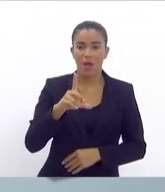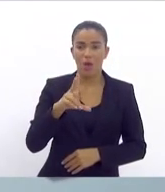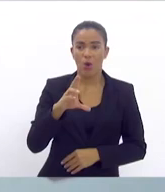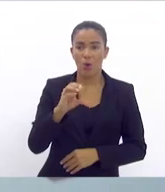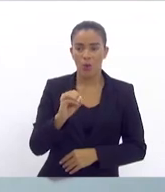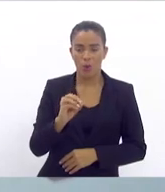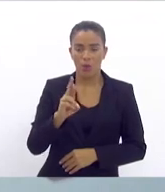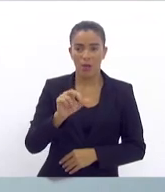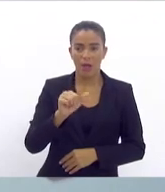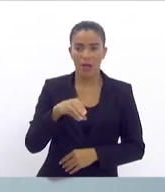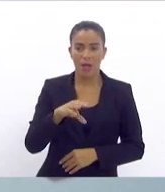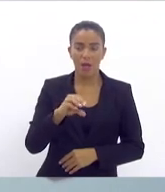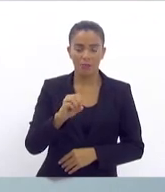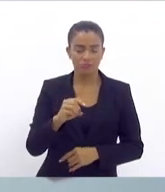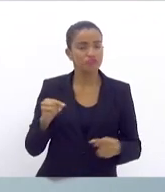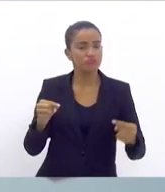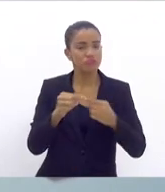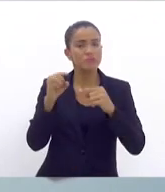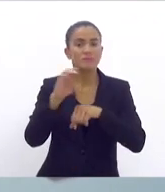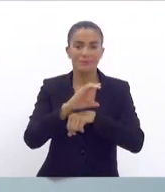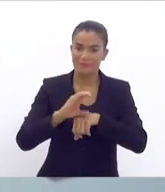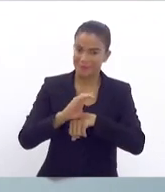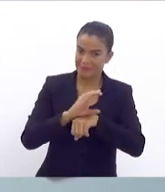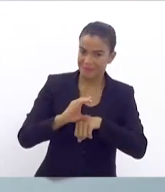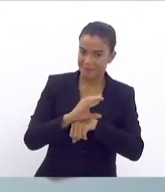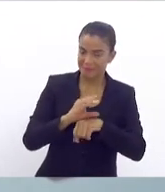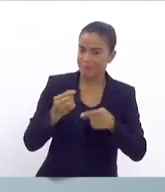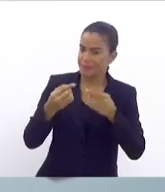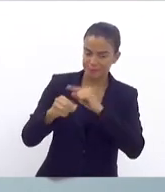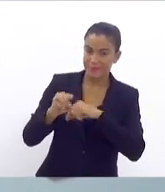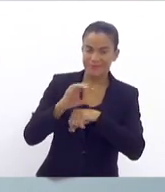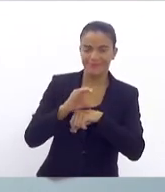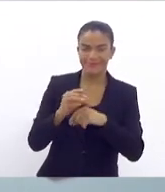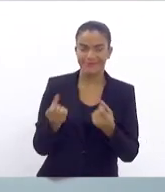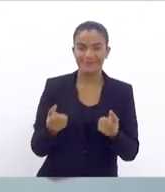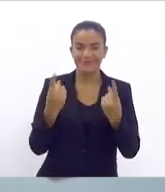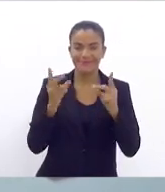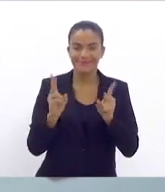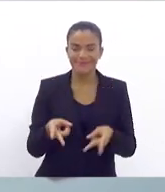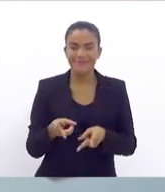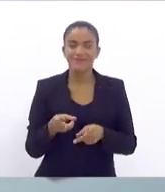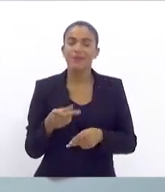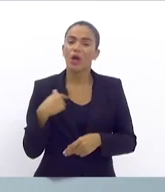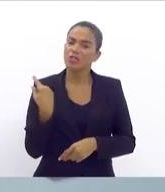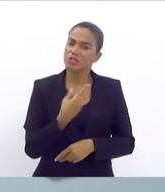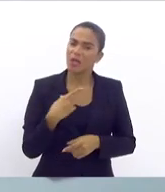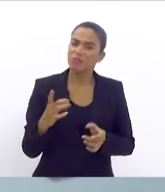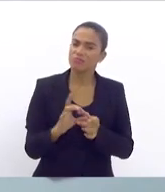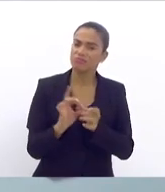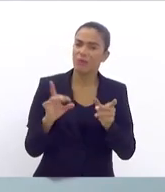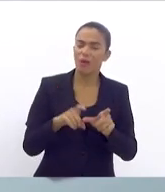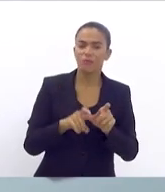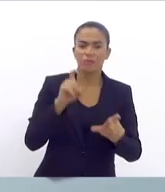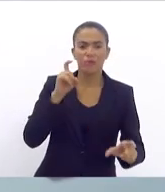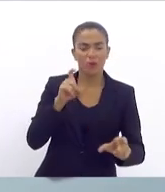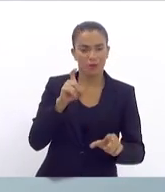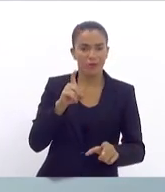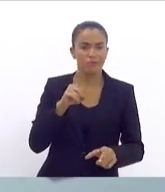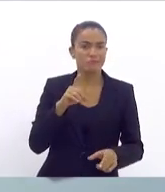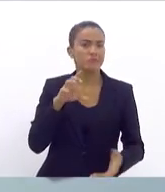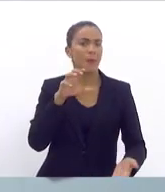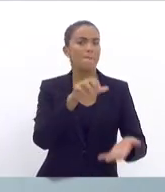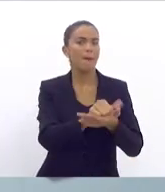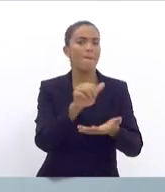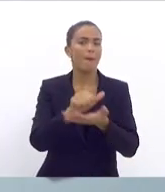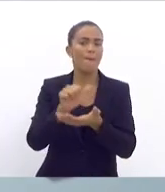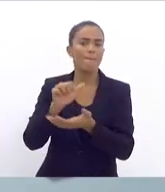inconstitucional dizendo que nós temos autoridade plena de tombar o que quisermos e bem entender. Como